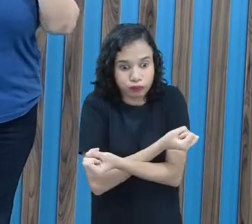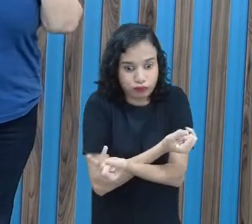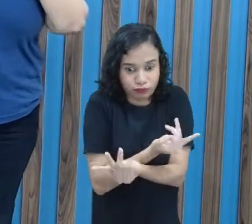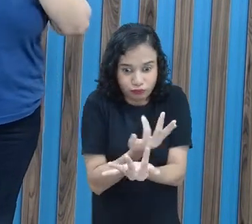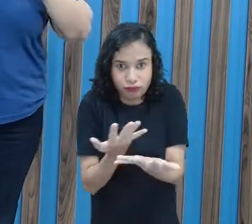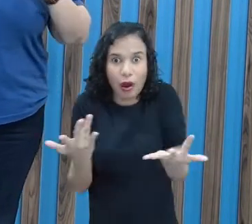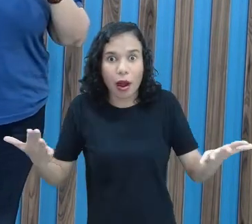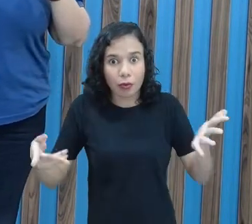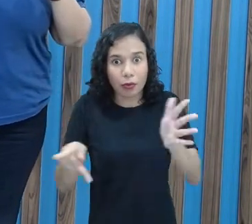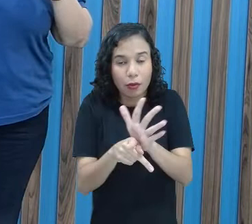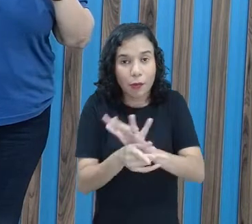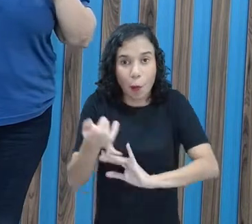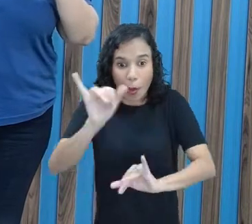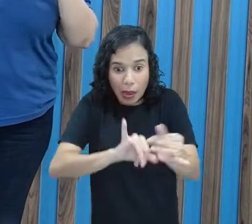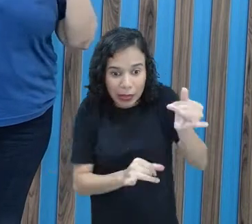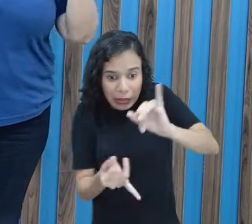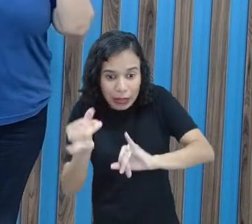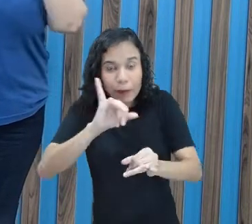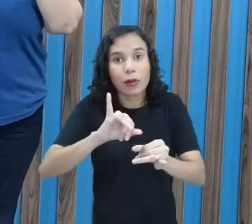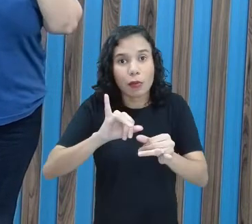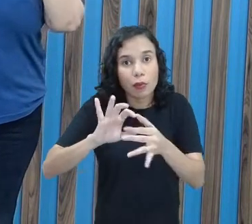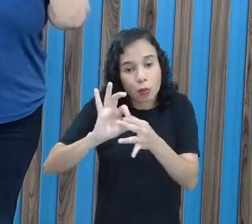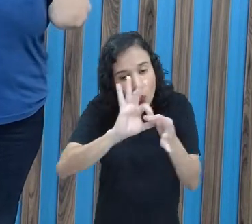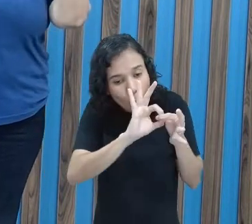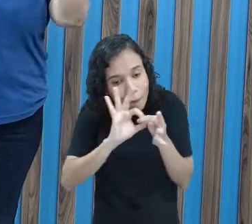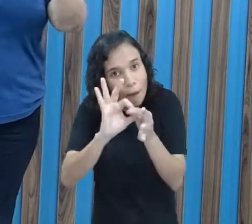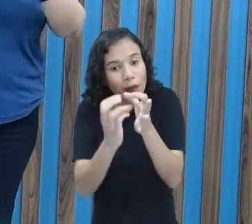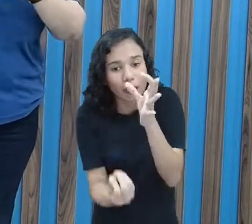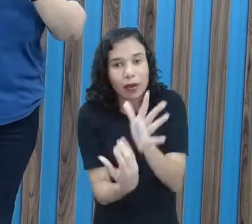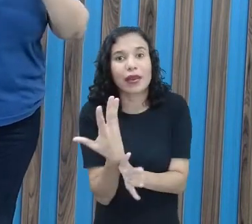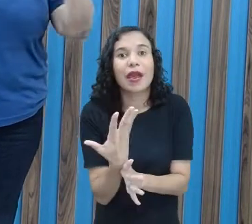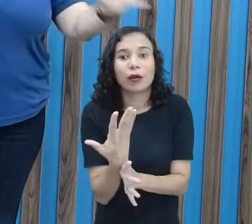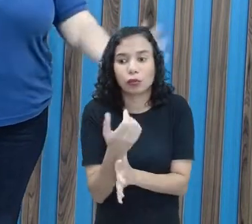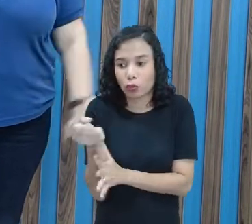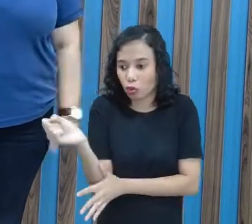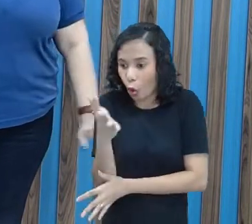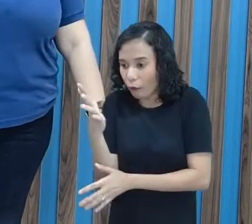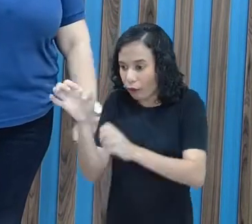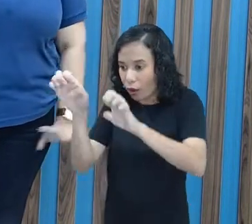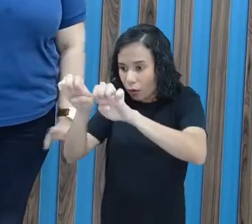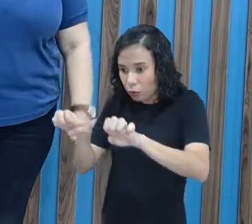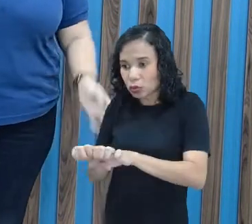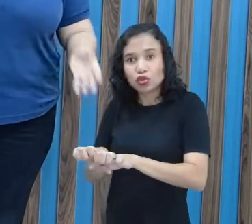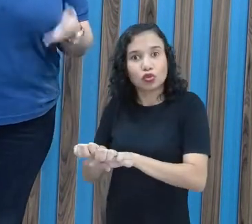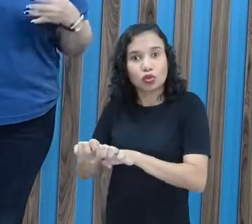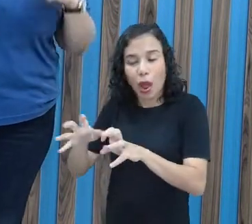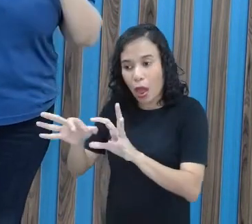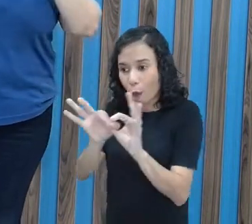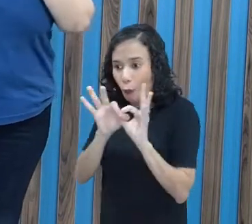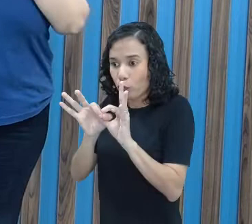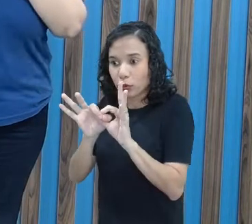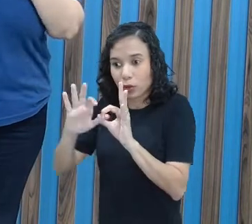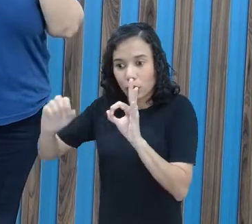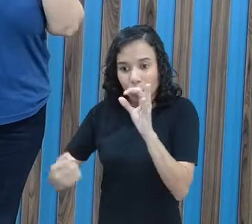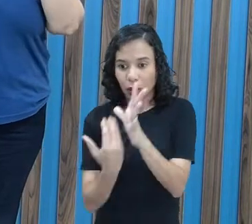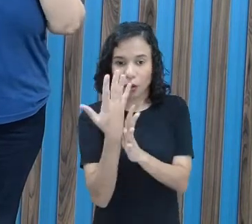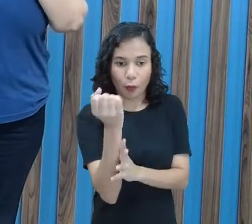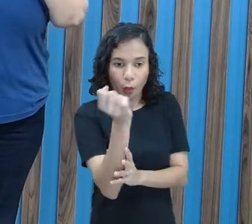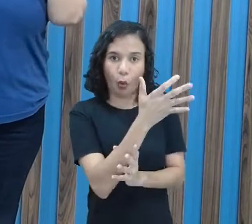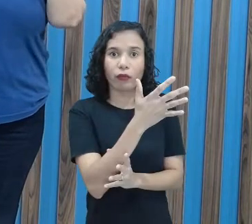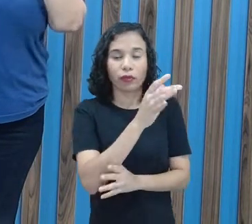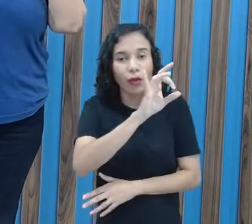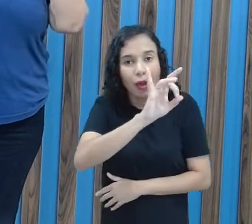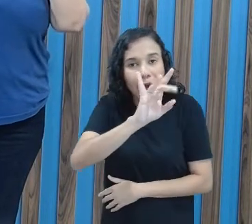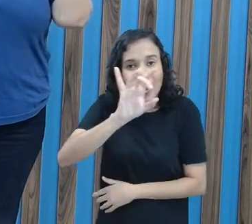vários elementos químicos aí que se unem formando outras estruturas, né? Então, cada